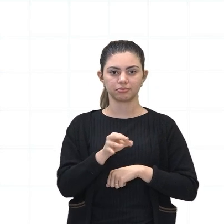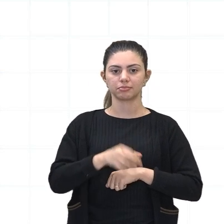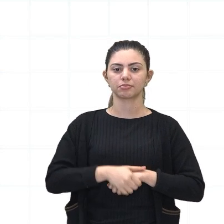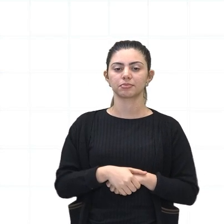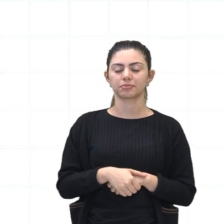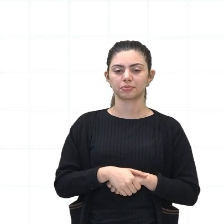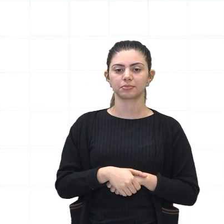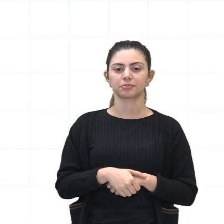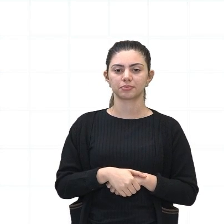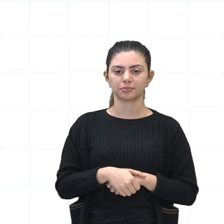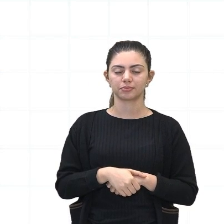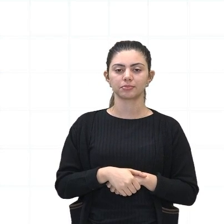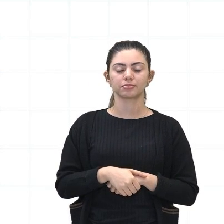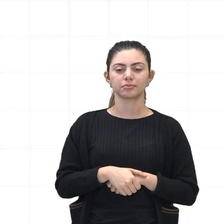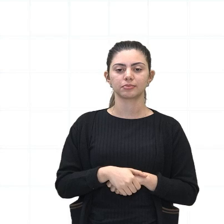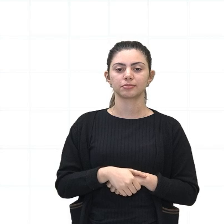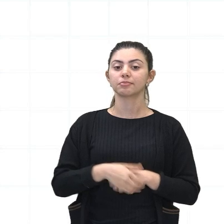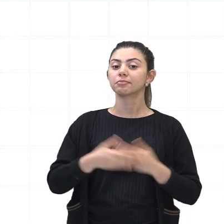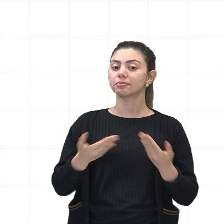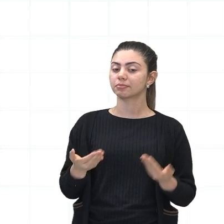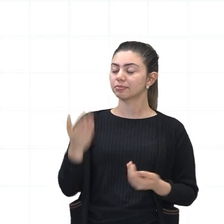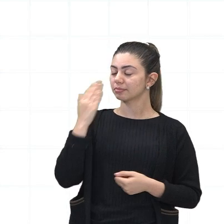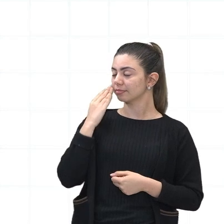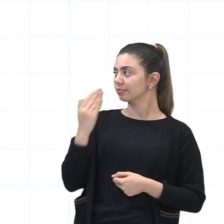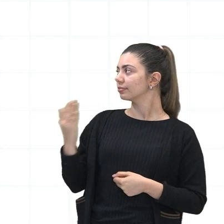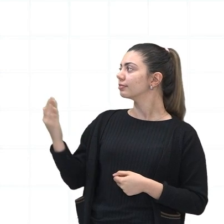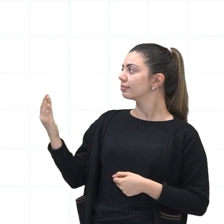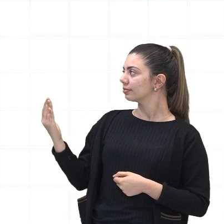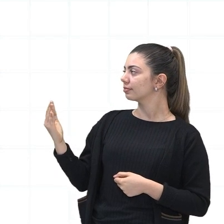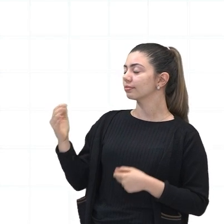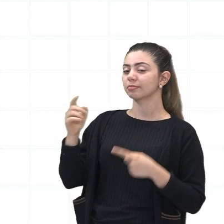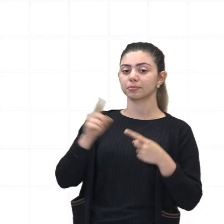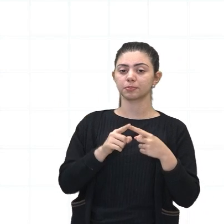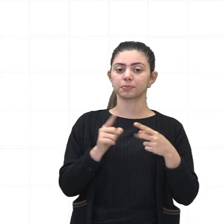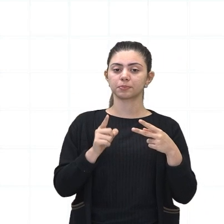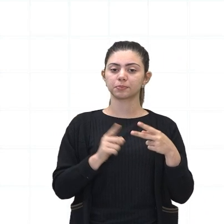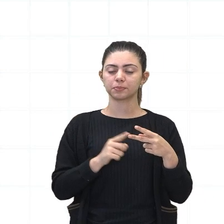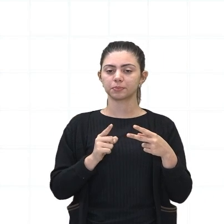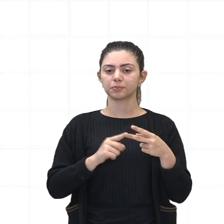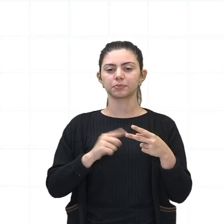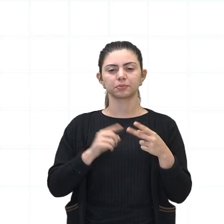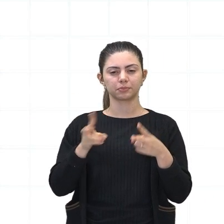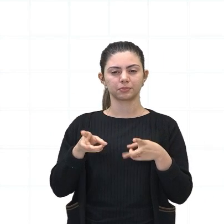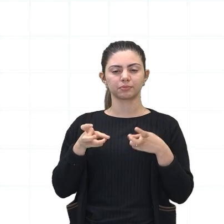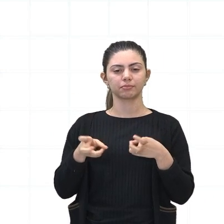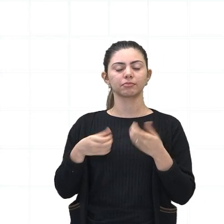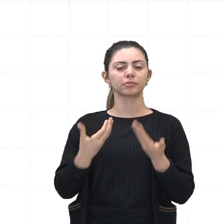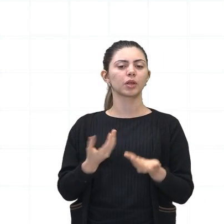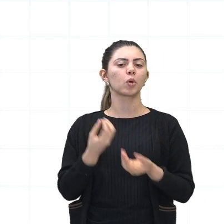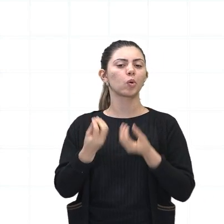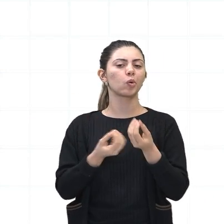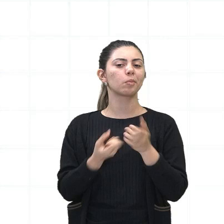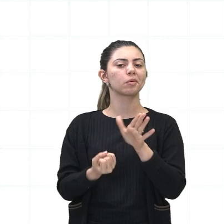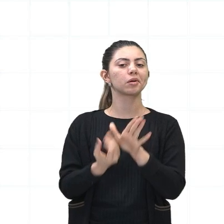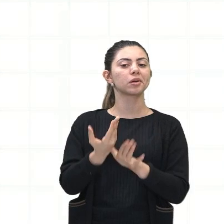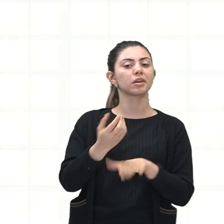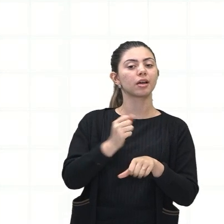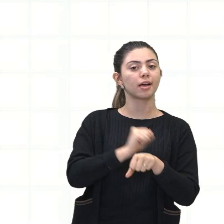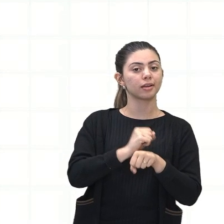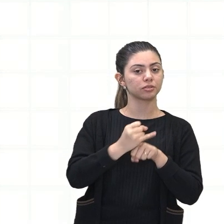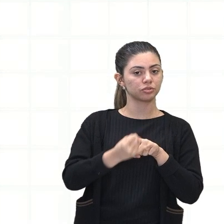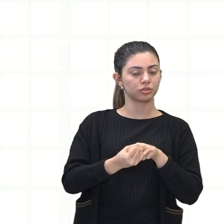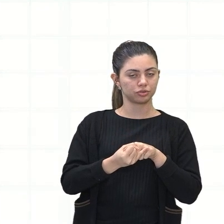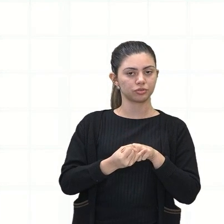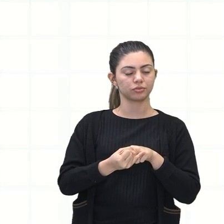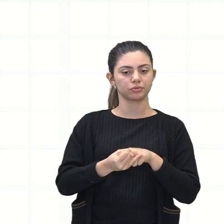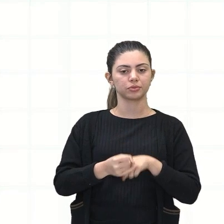para vocês. E temos dois aqui. Eles são formados a partir de